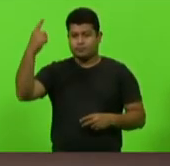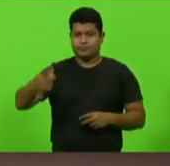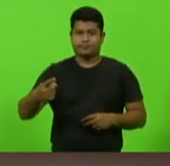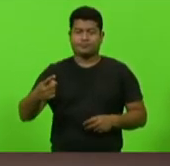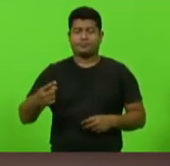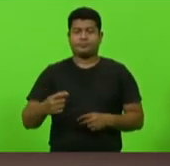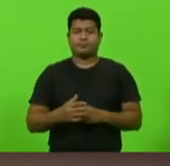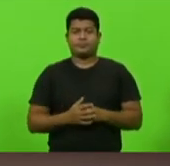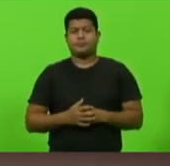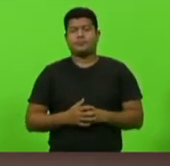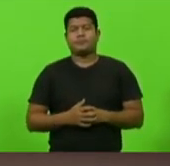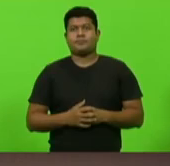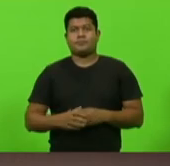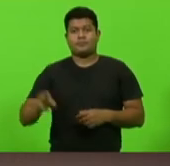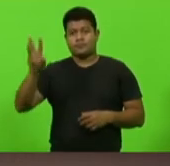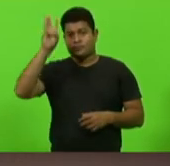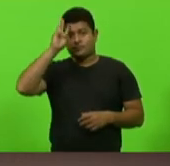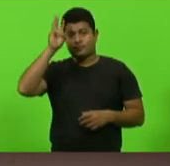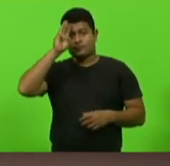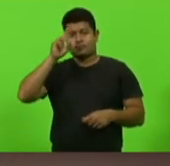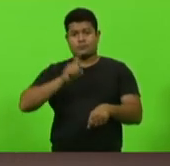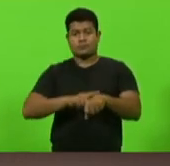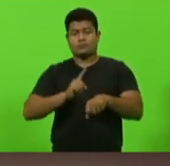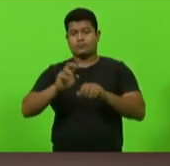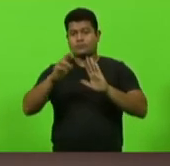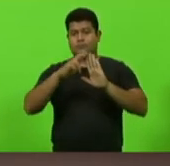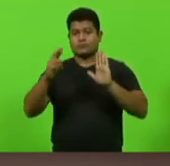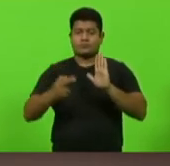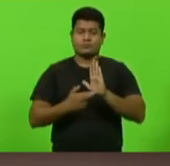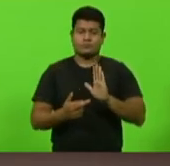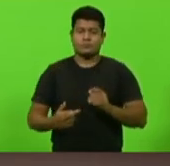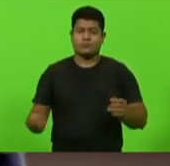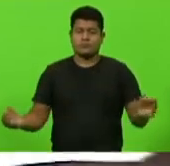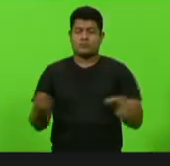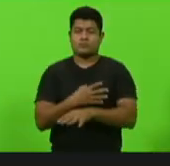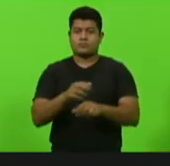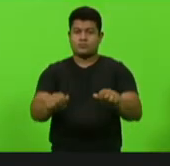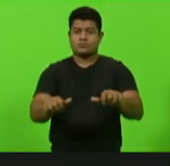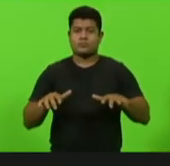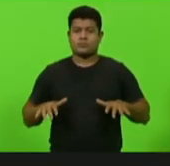sessão ordinária, na próxima terça-feira, no horário regimental. Está encerrada a presente sessão.